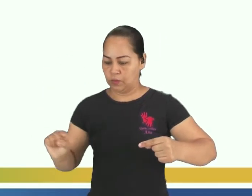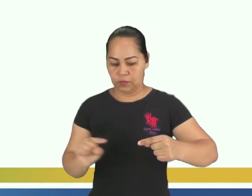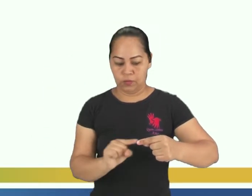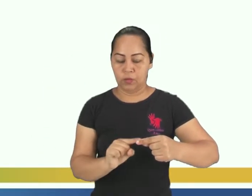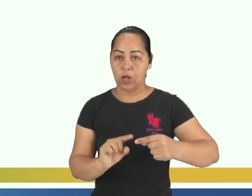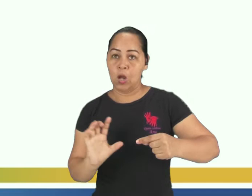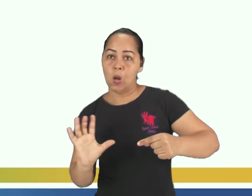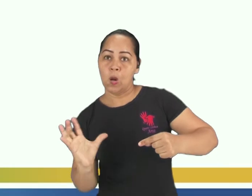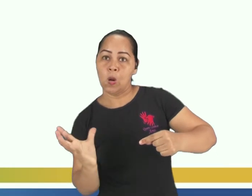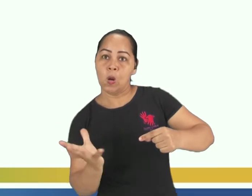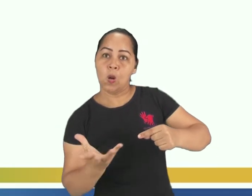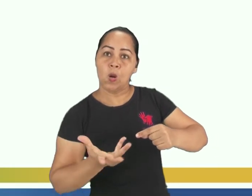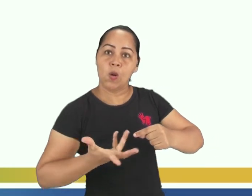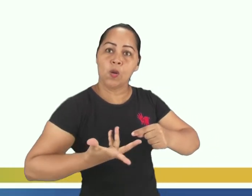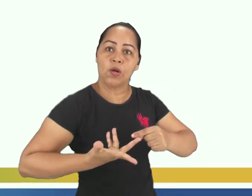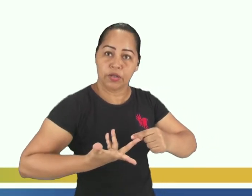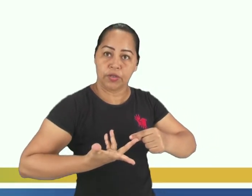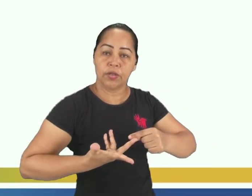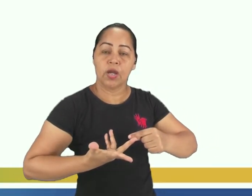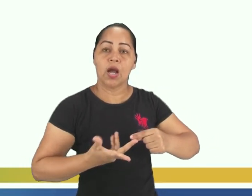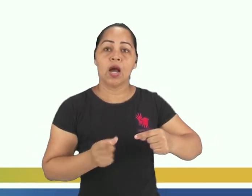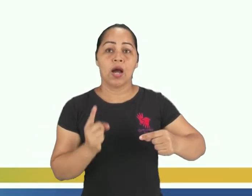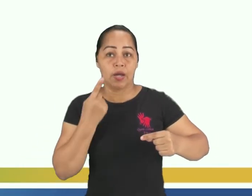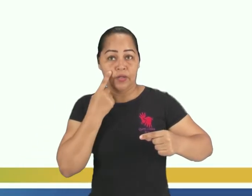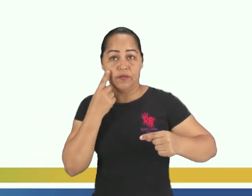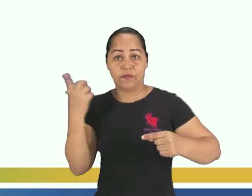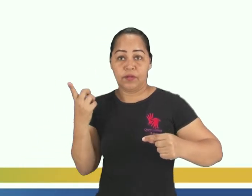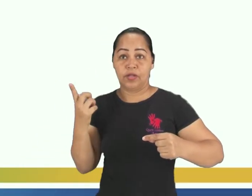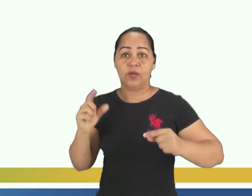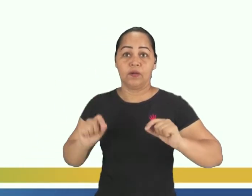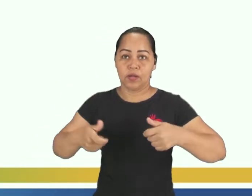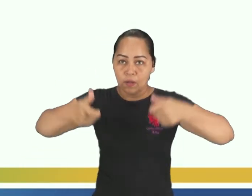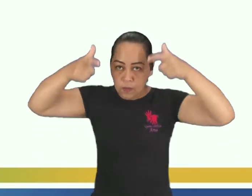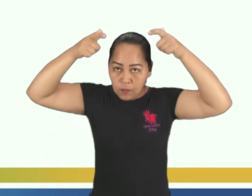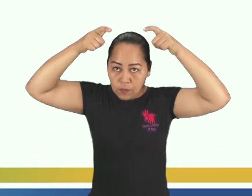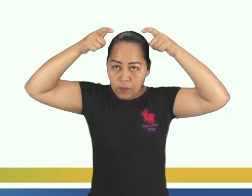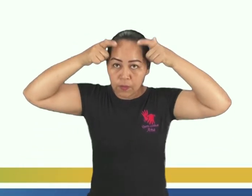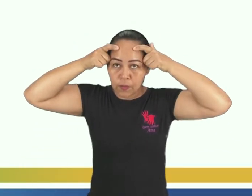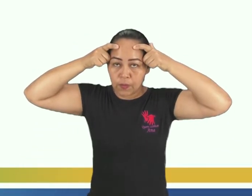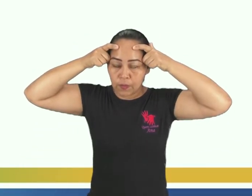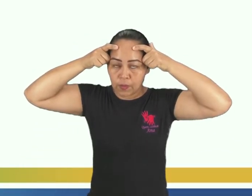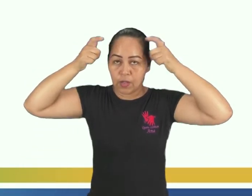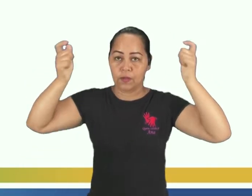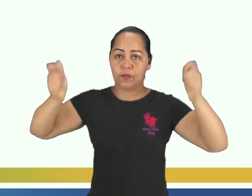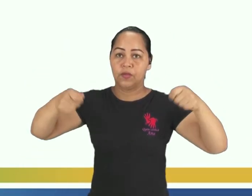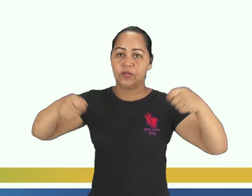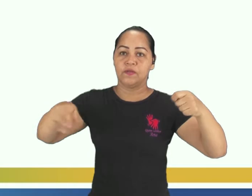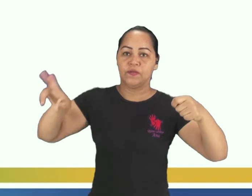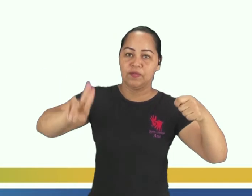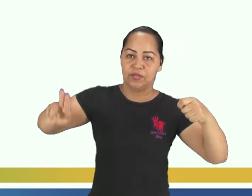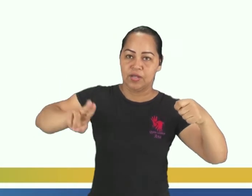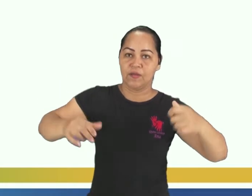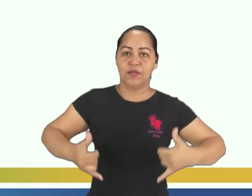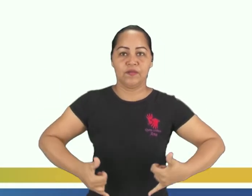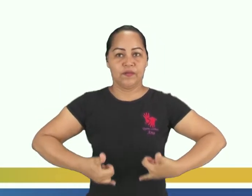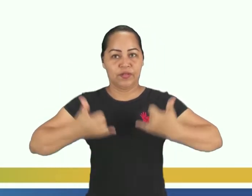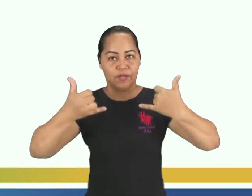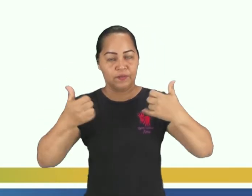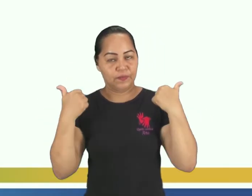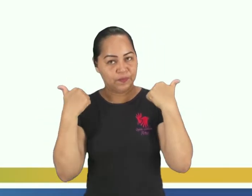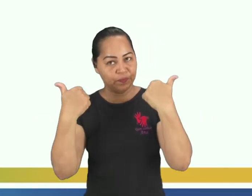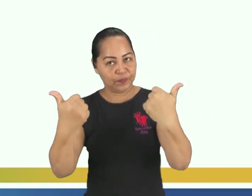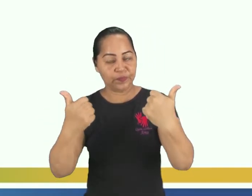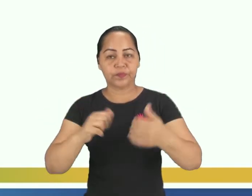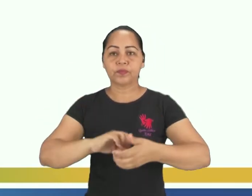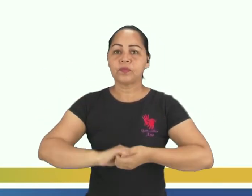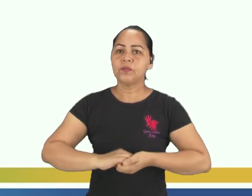e quando a gente abre esse cone, quando a gente planifica, ele se torna essa figura inicial aí que nós apresentamos. Muito bem.